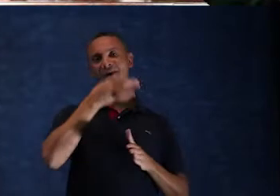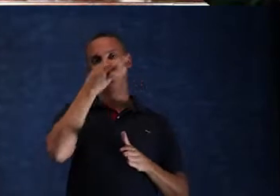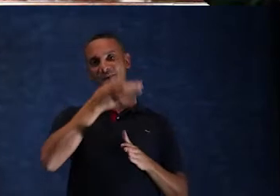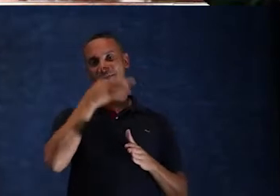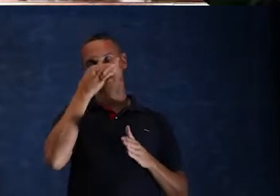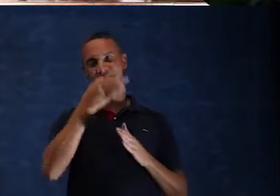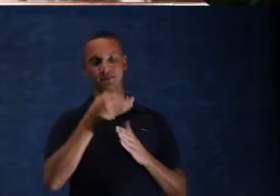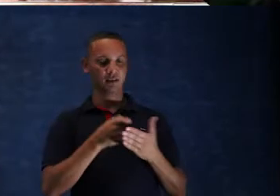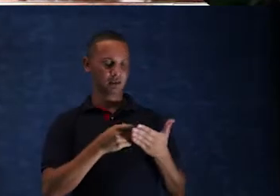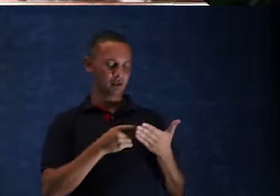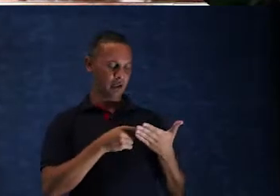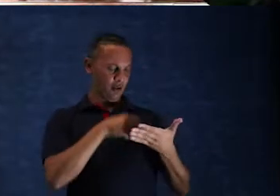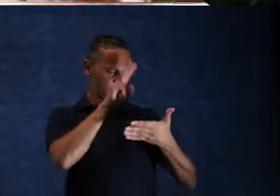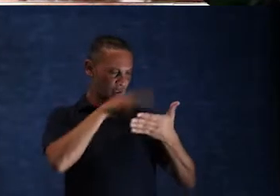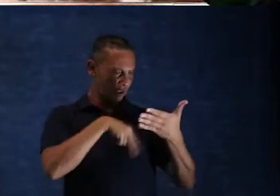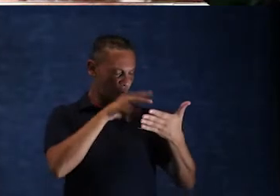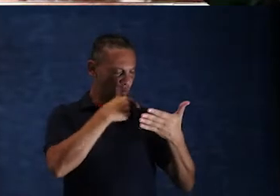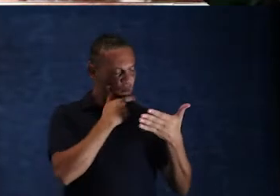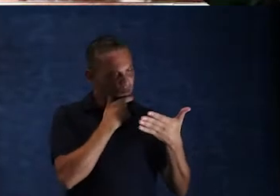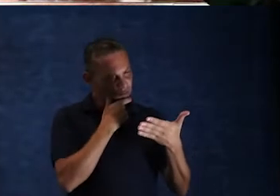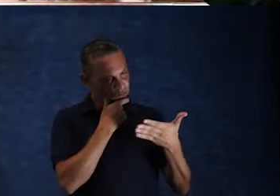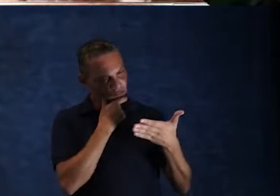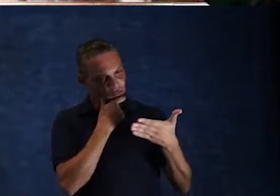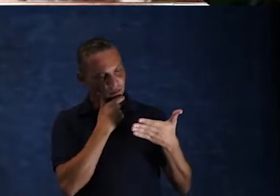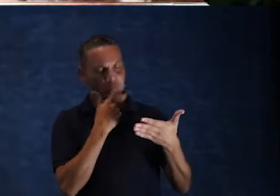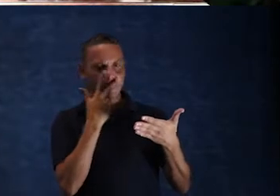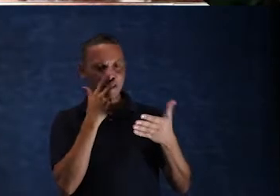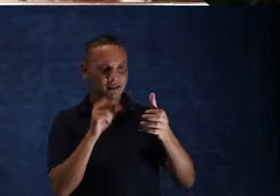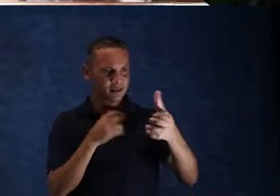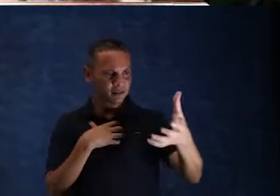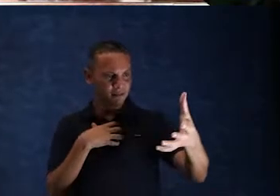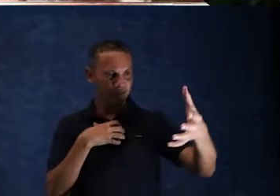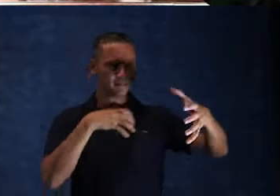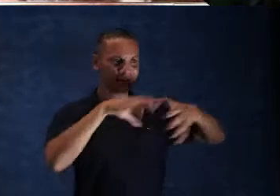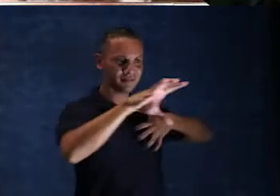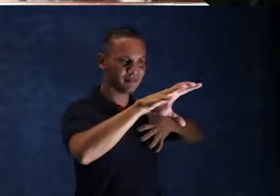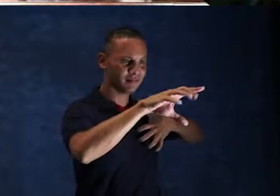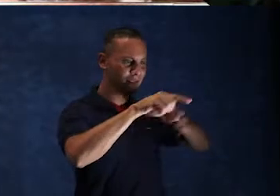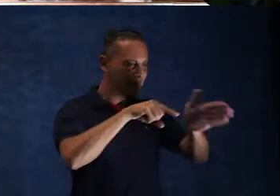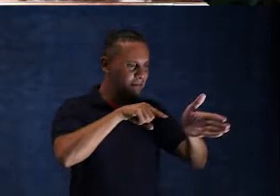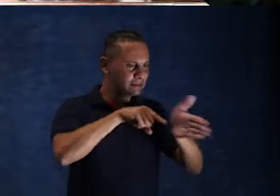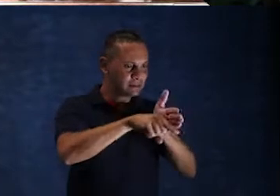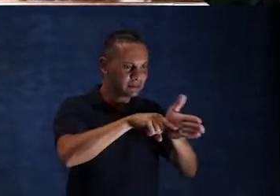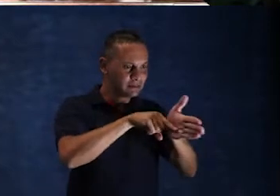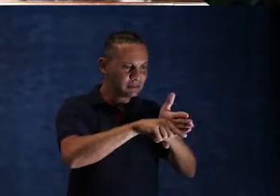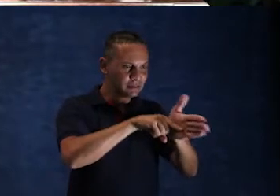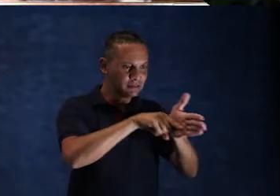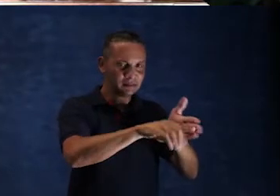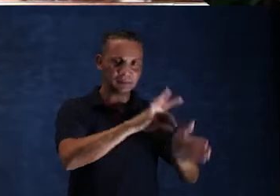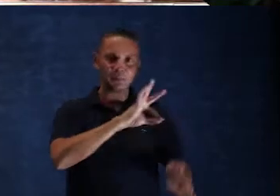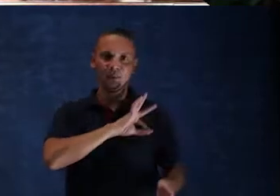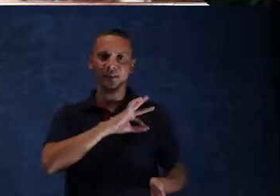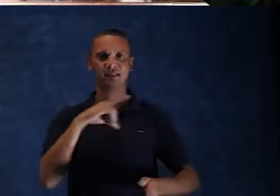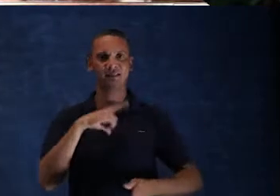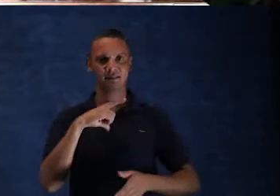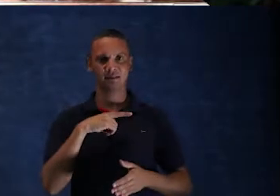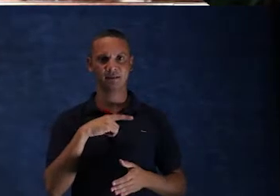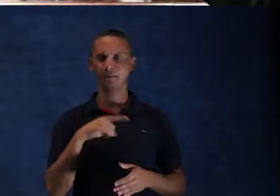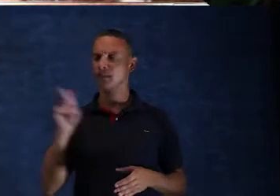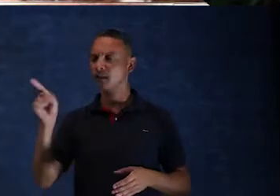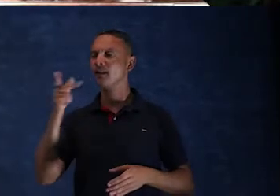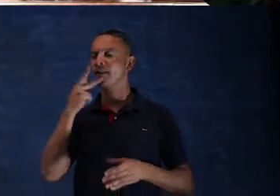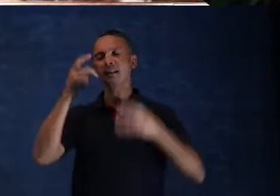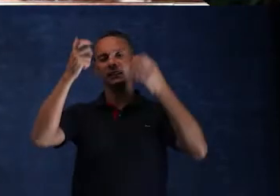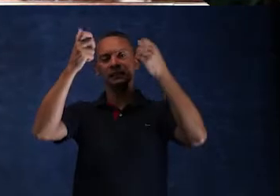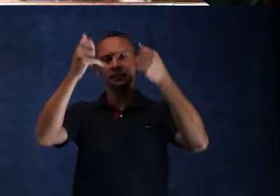a um trabalho investigativo também, e é muito interessante como isso ocorre nessa leitura, né? Então, gostaria que você falasse